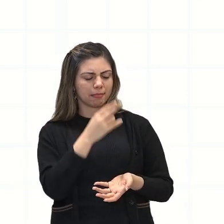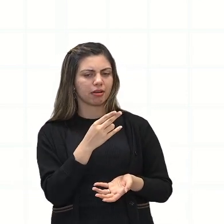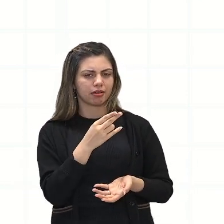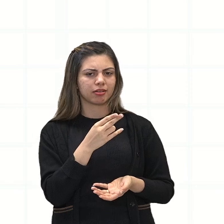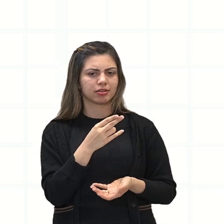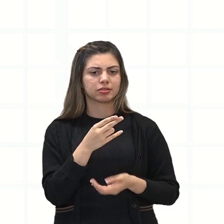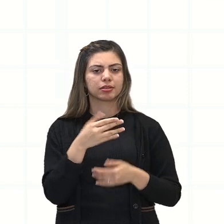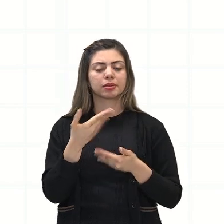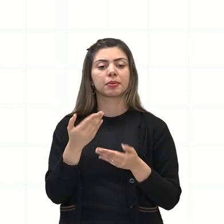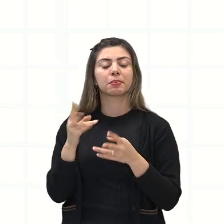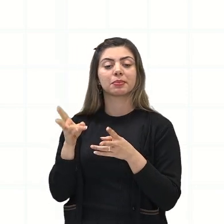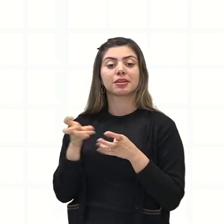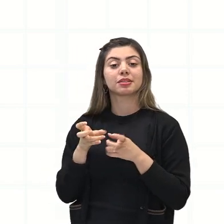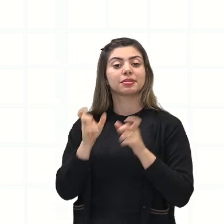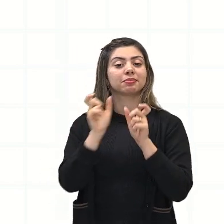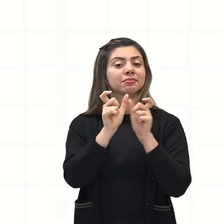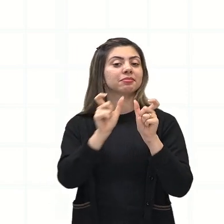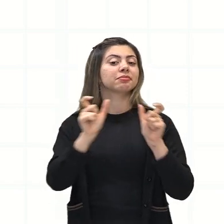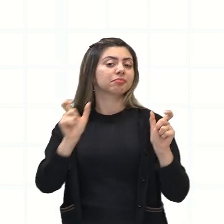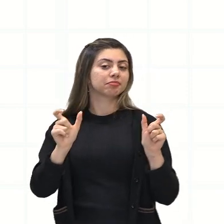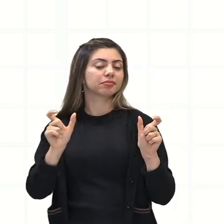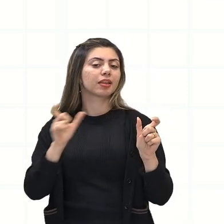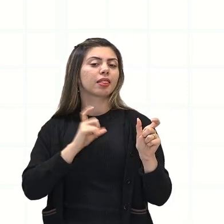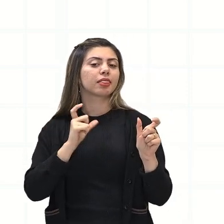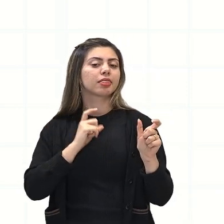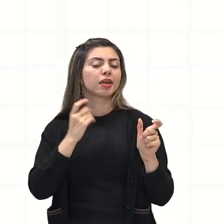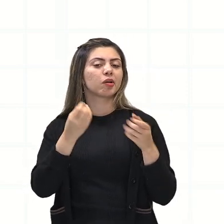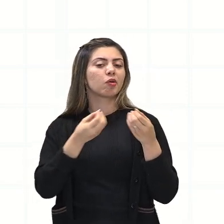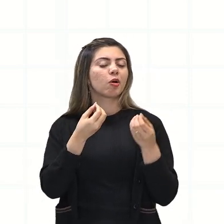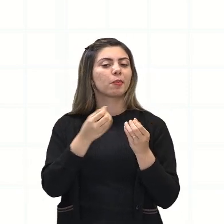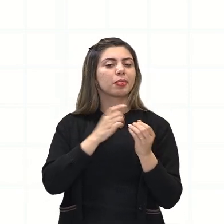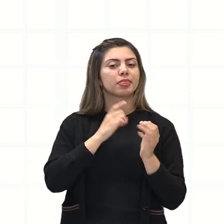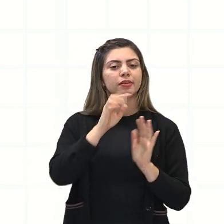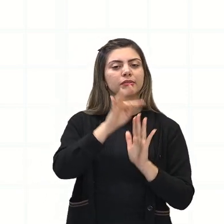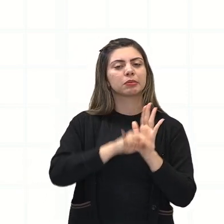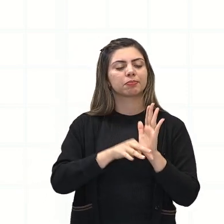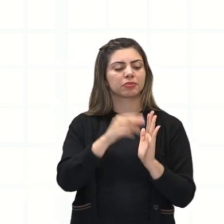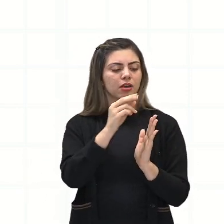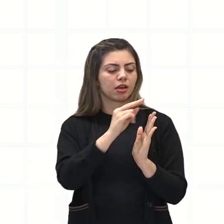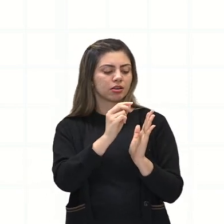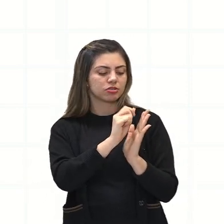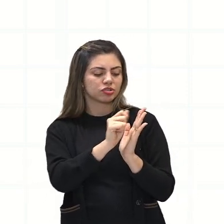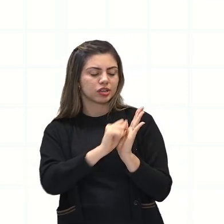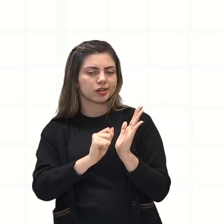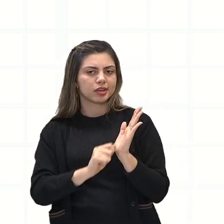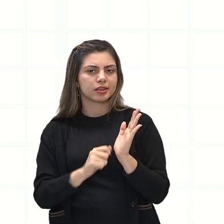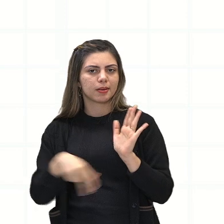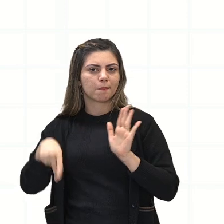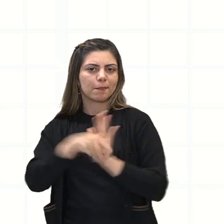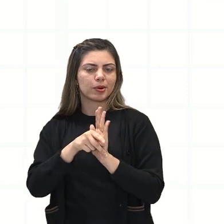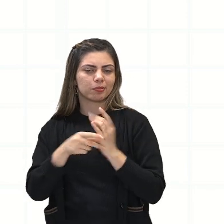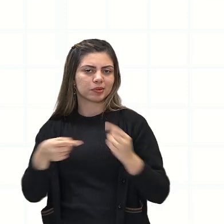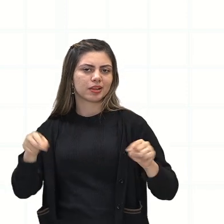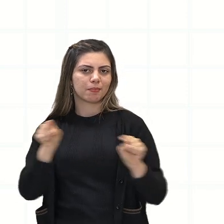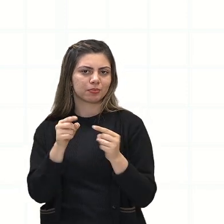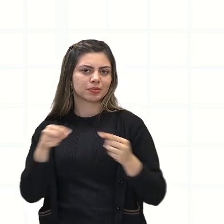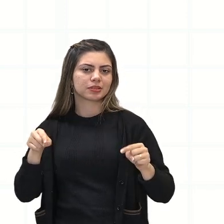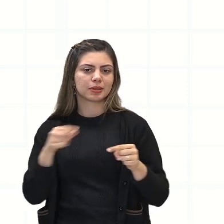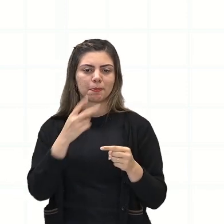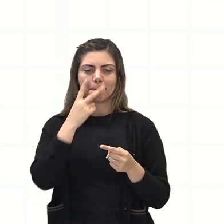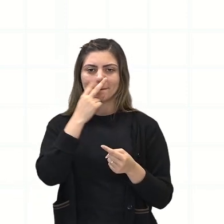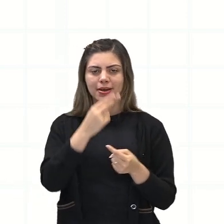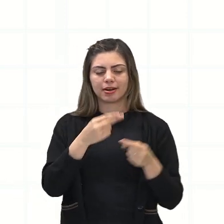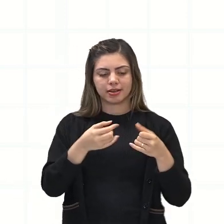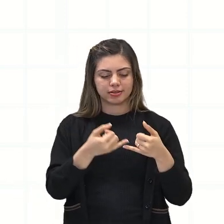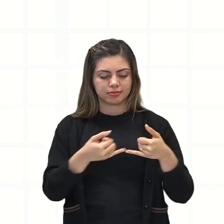que todas as palavras são pensadas musicalmente, quase como se elas mesmas fossem as cordas